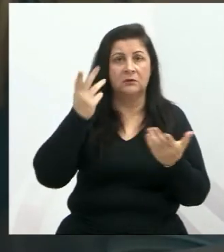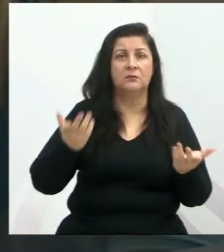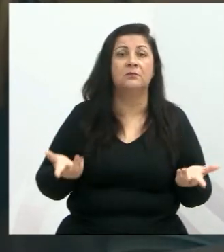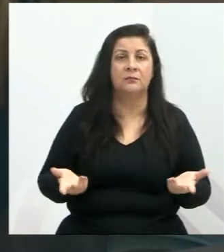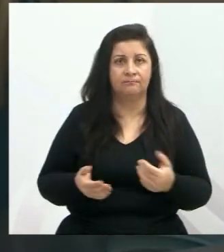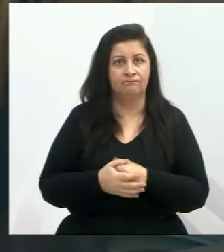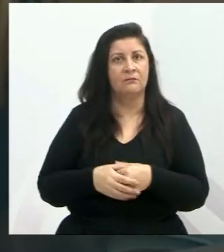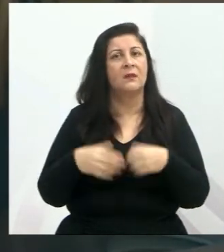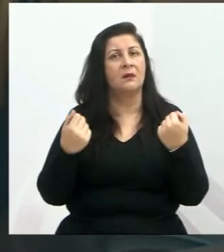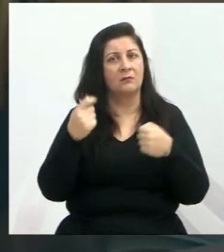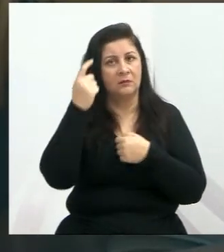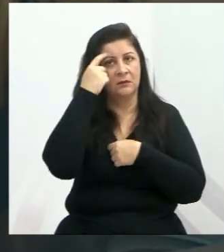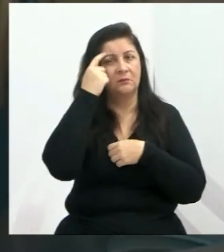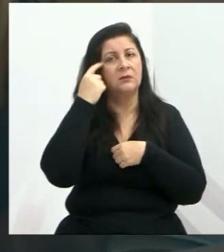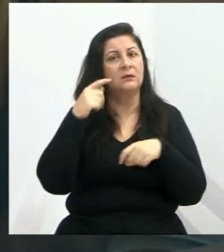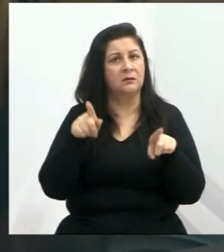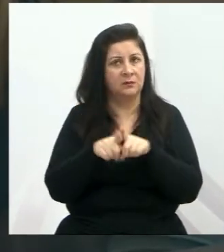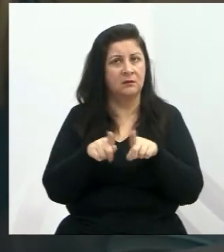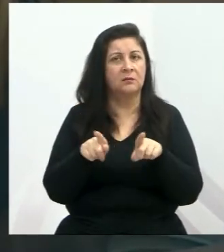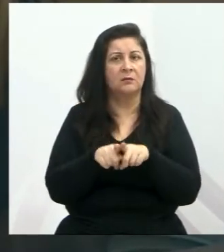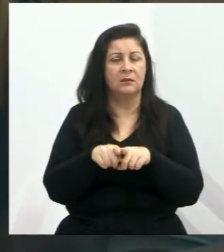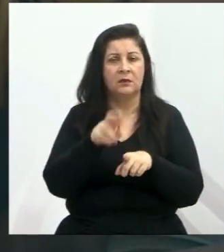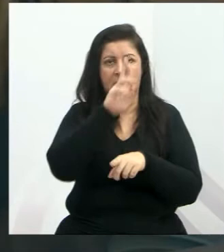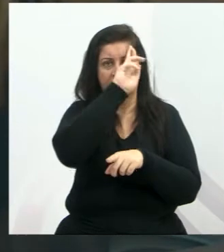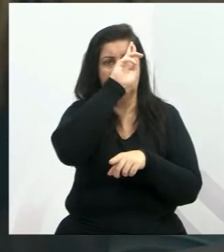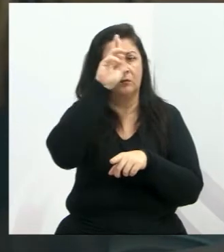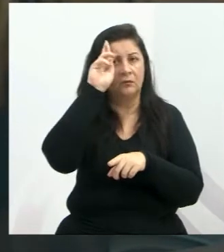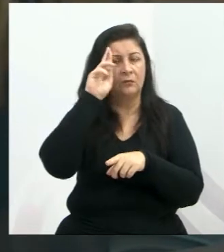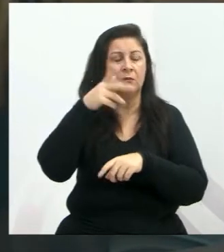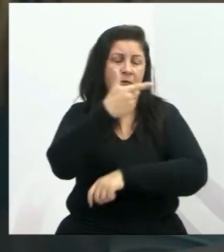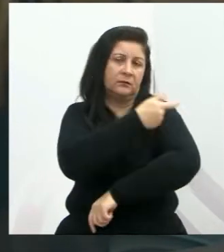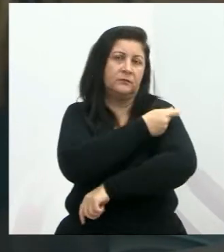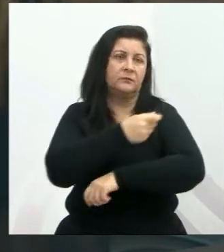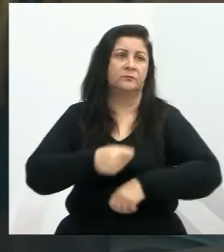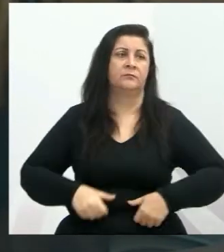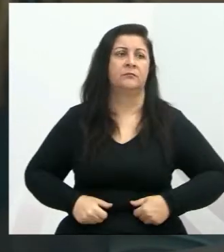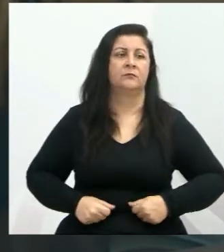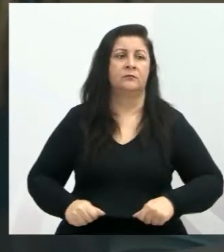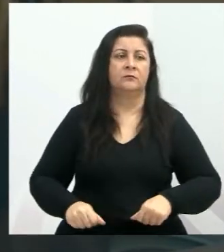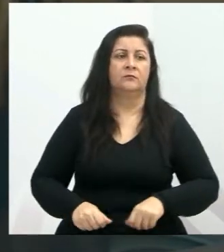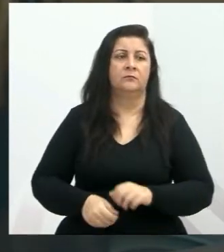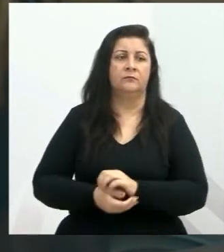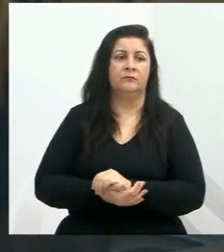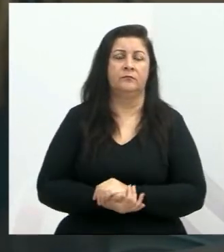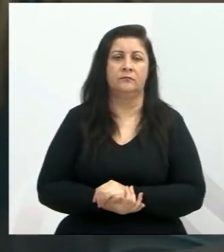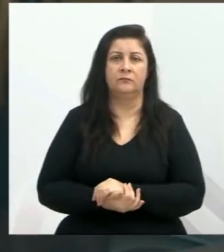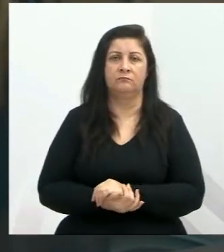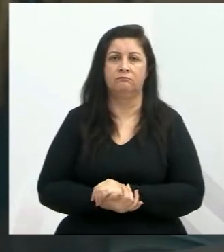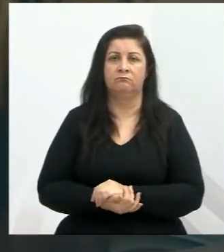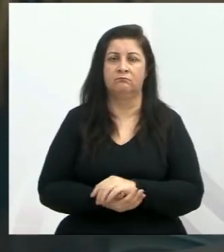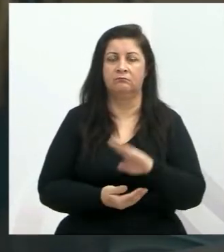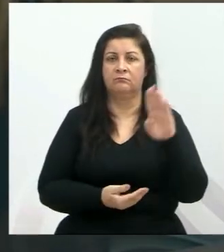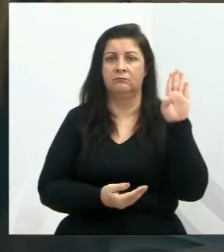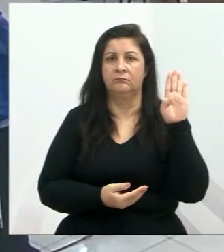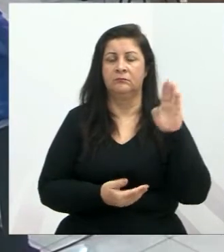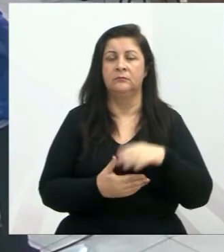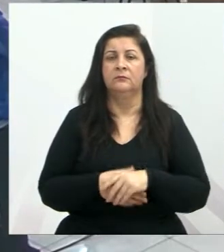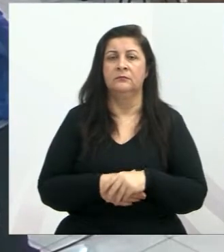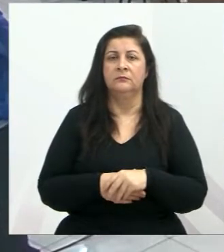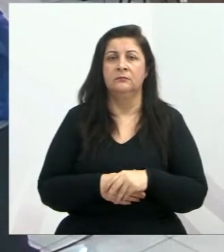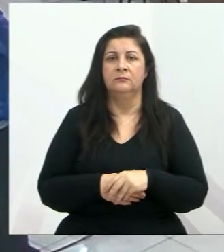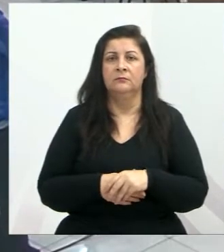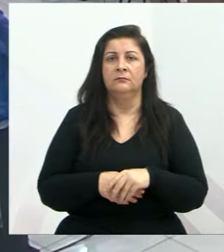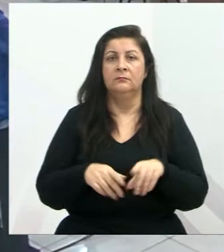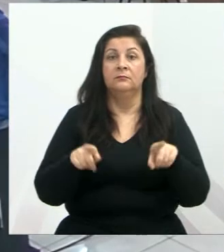Então, acho que deve pensar também um pouquinho desse lado, dessa categoria também, presidente. Senhor presidente, quero contribuir,